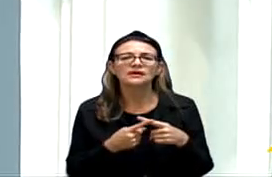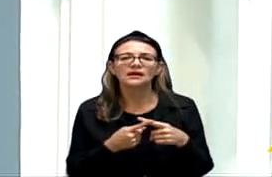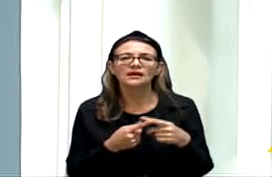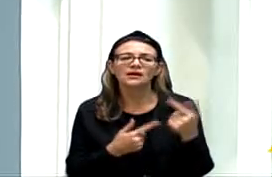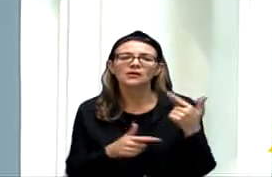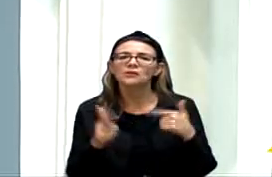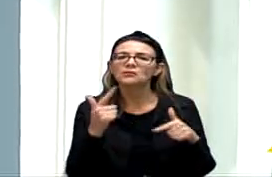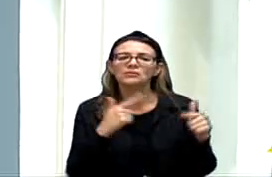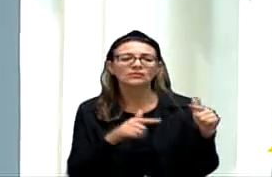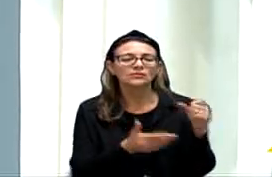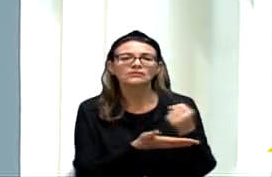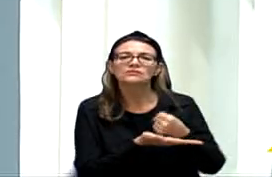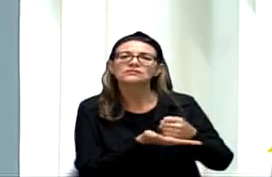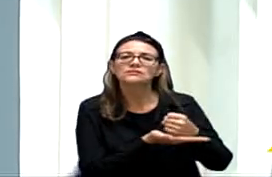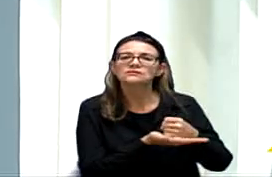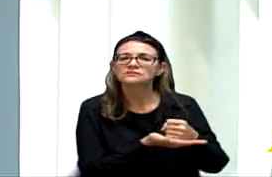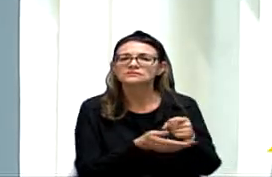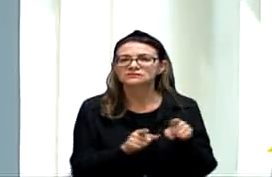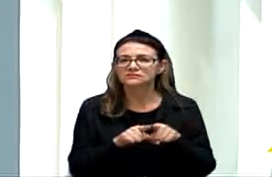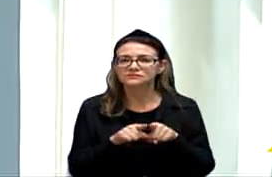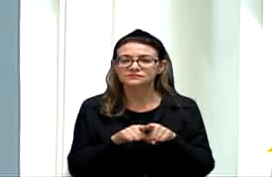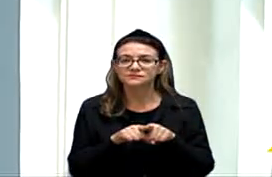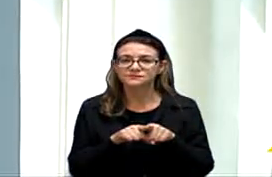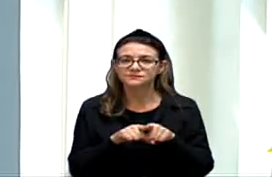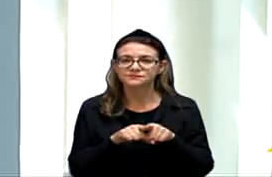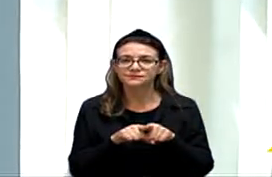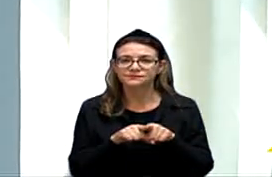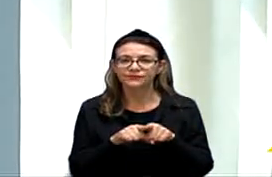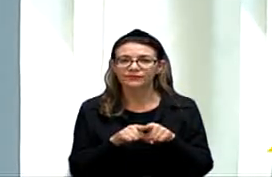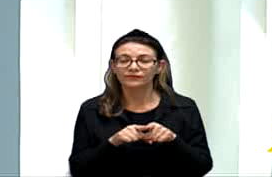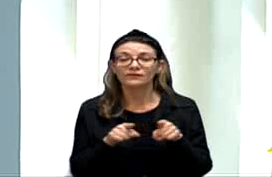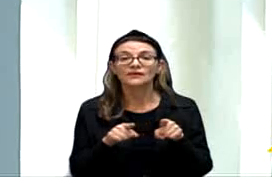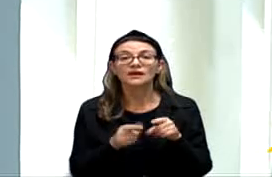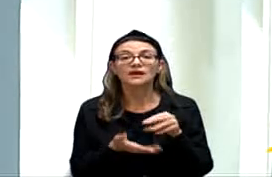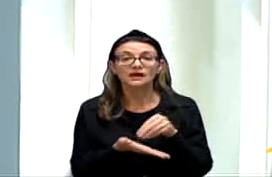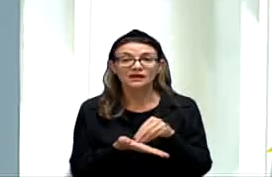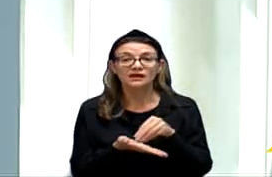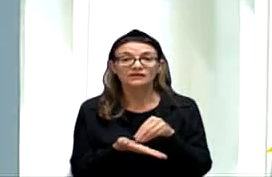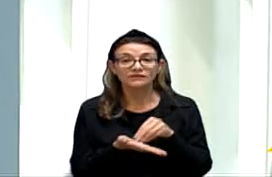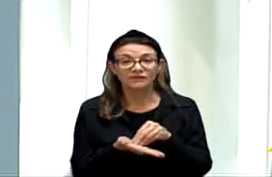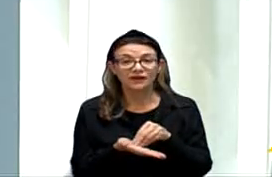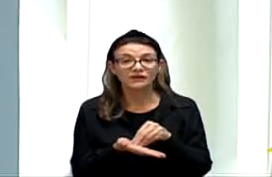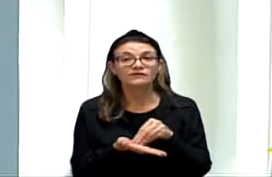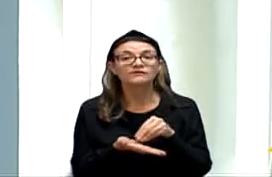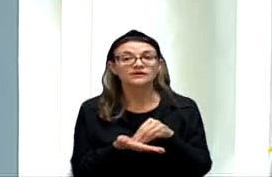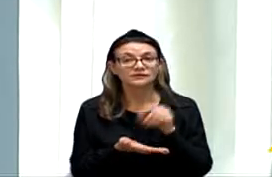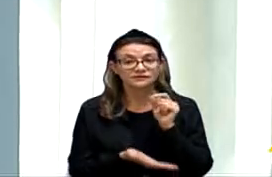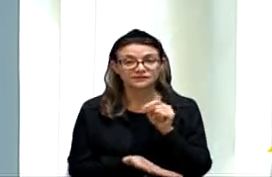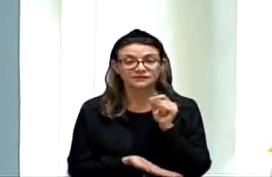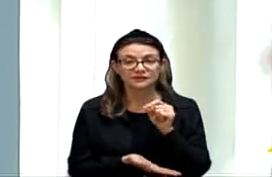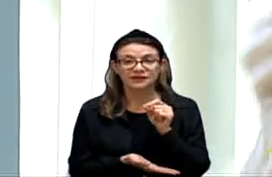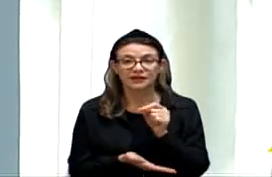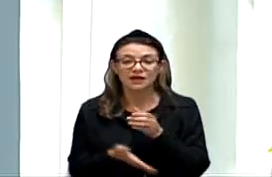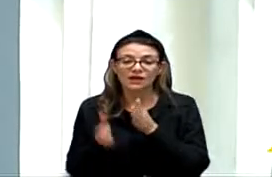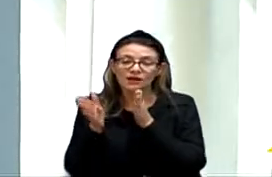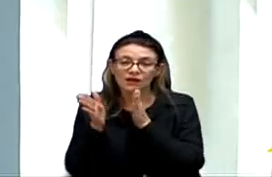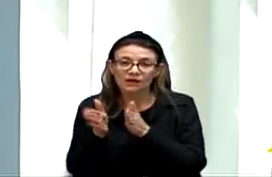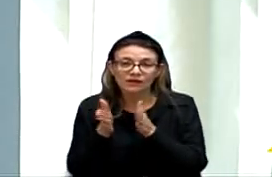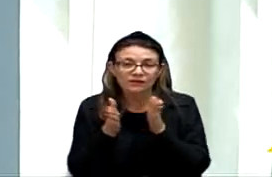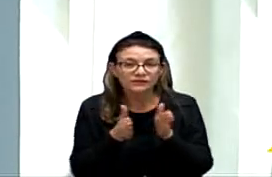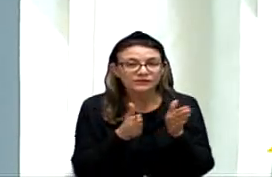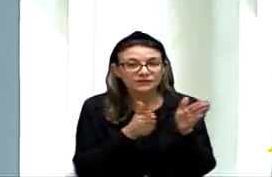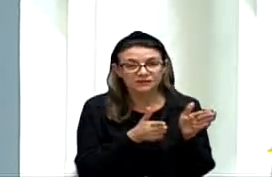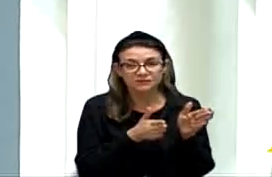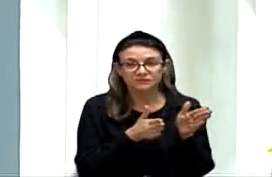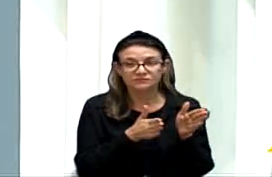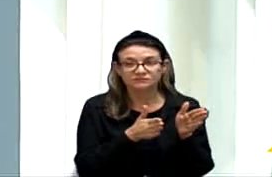discussão Vereador para além da falta também a a a falta de organização porque quando falta numa